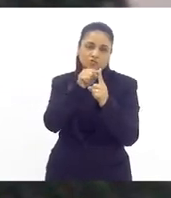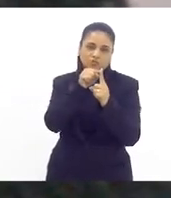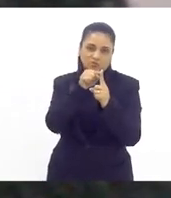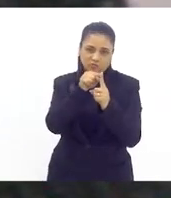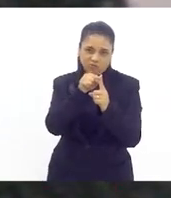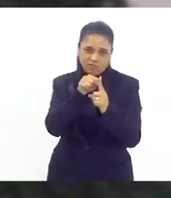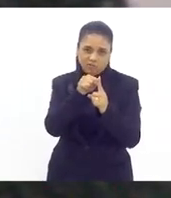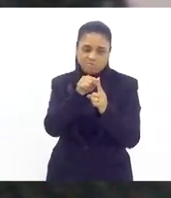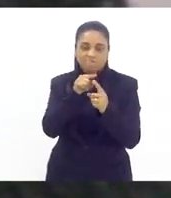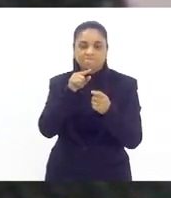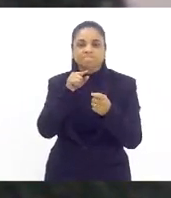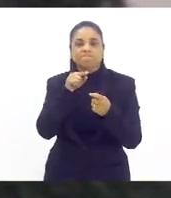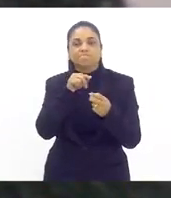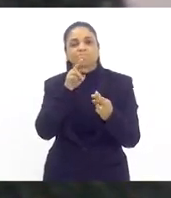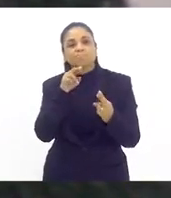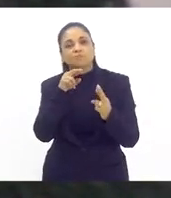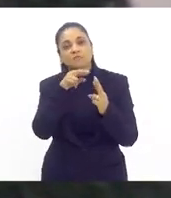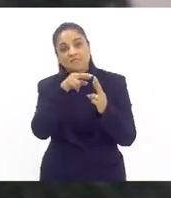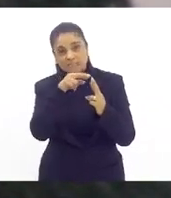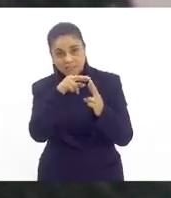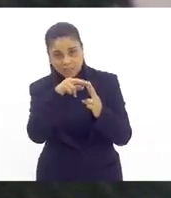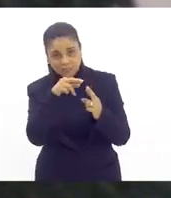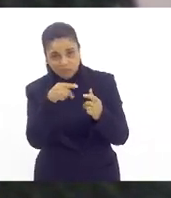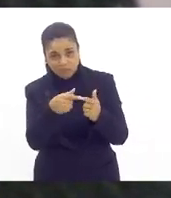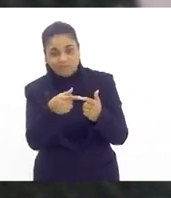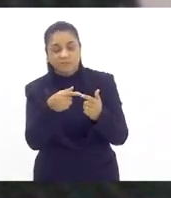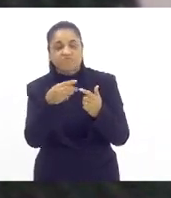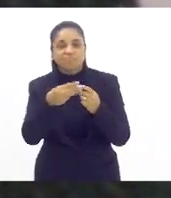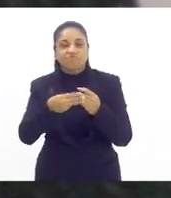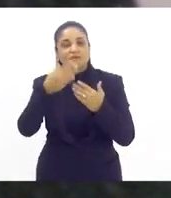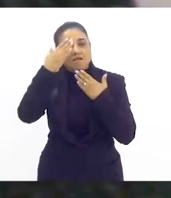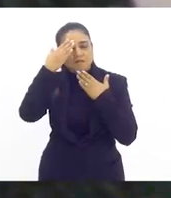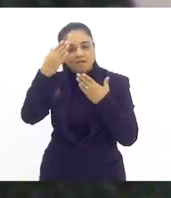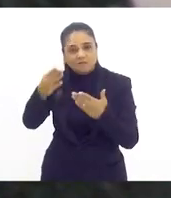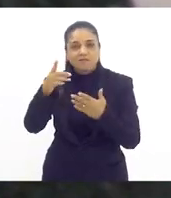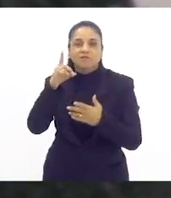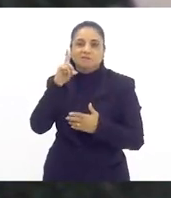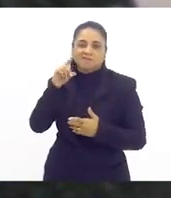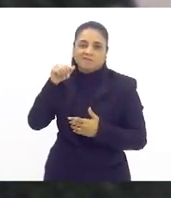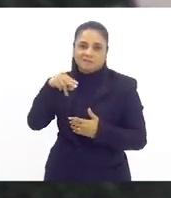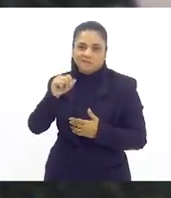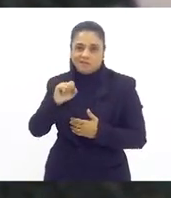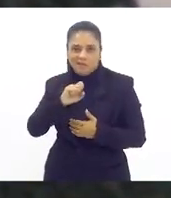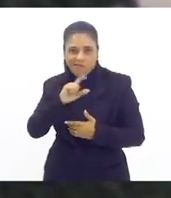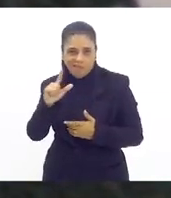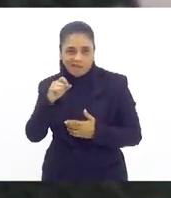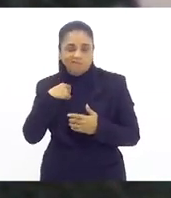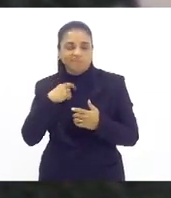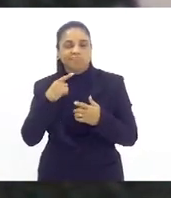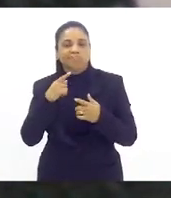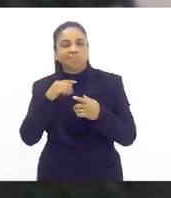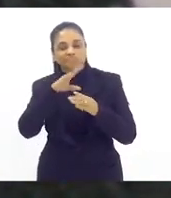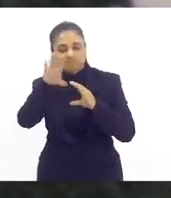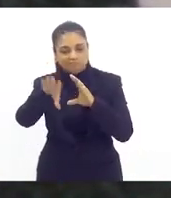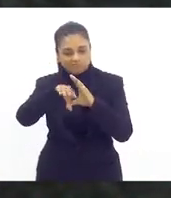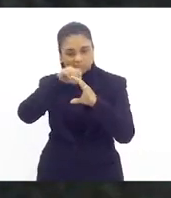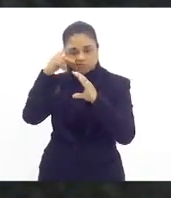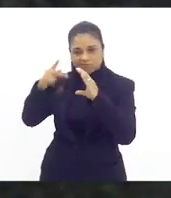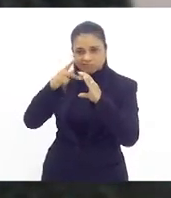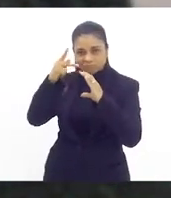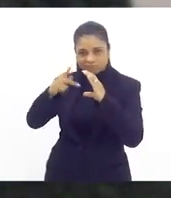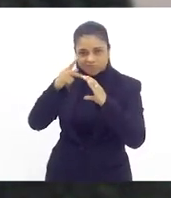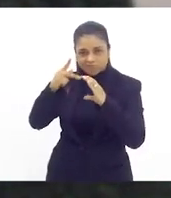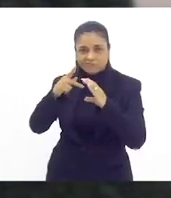alíneas desse inciso então a gente agradece a escuta da Daniele por estar trazendo a questão da Preservação visual e